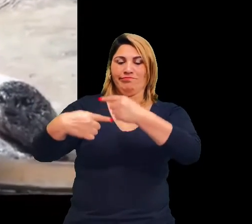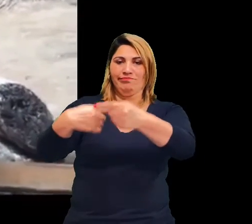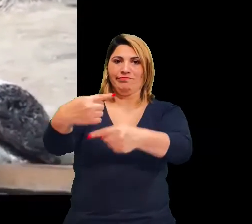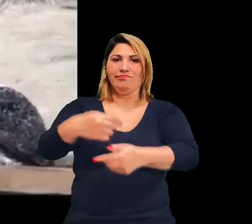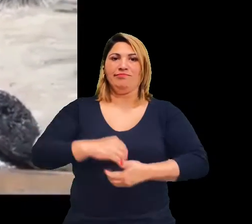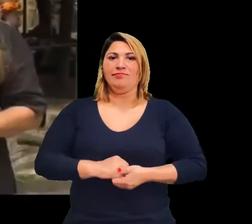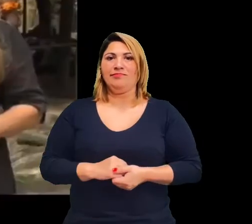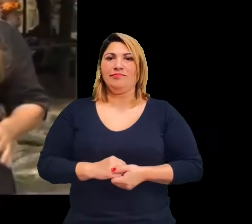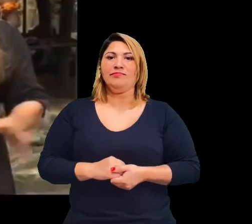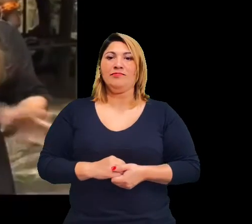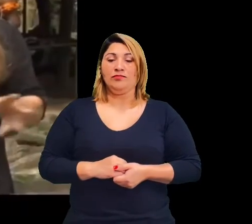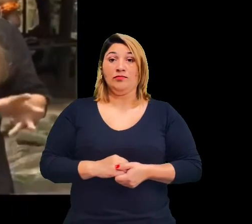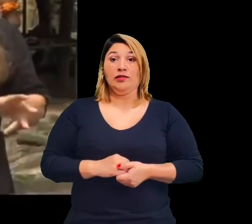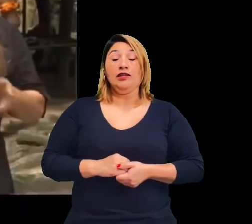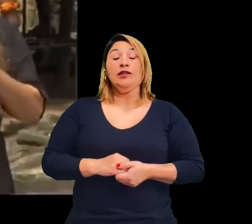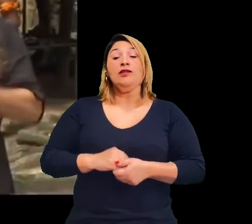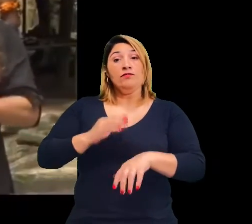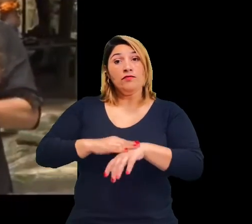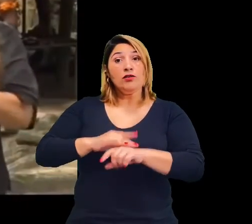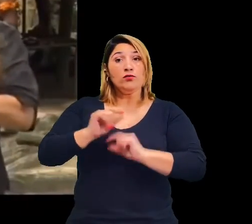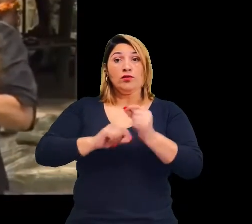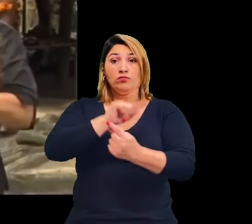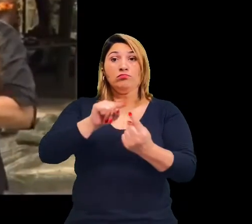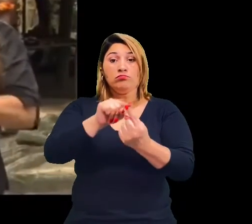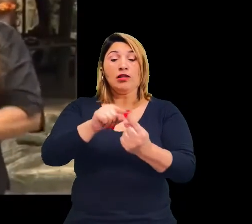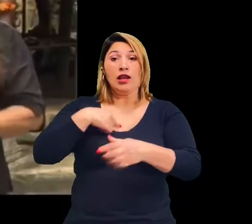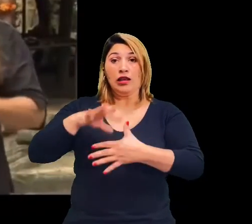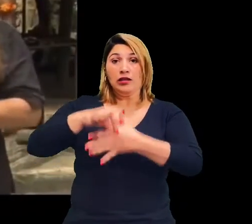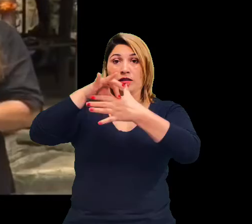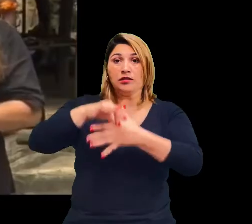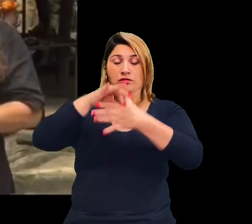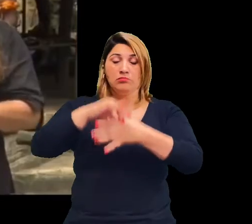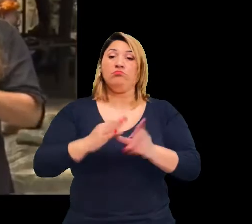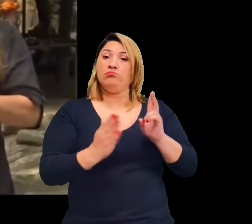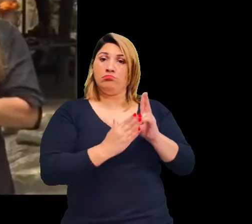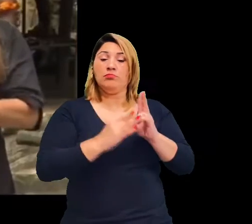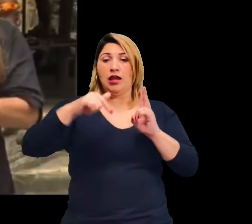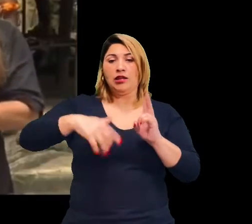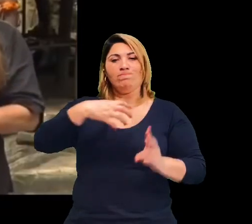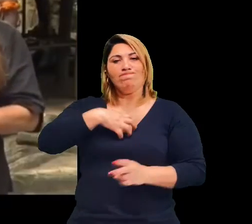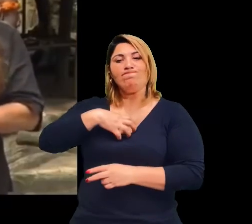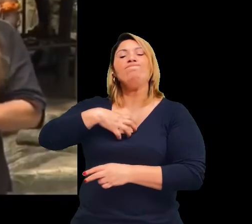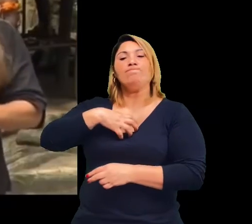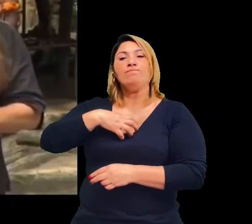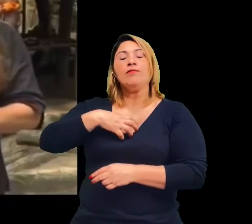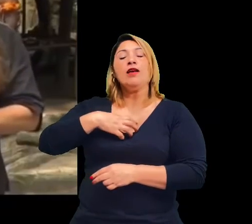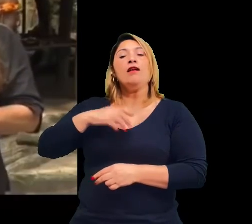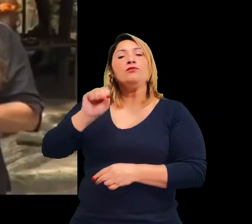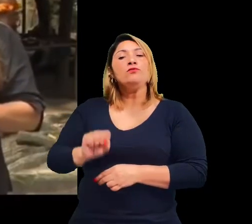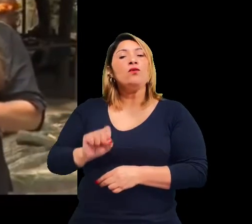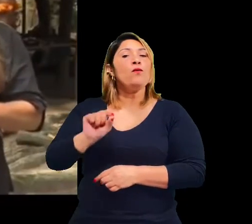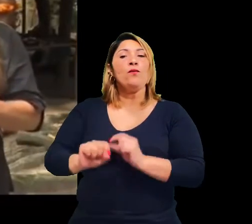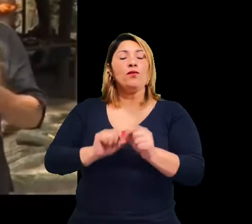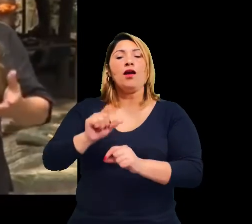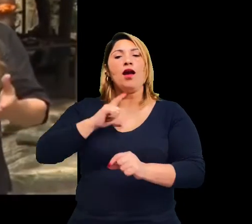Os principais objetivos das lideranças indígenas daqui do extremo sul da Bahia são garantir que os